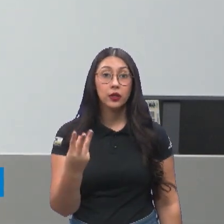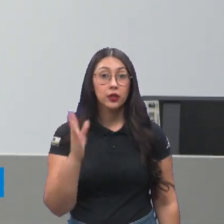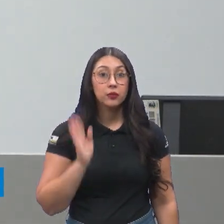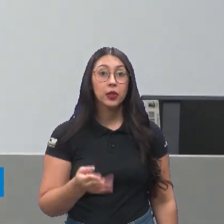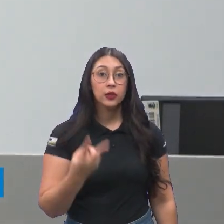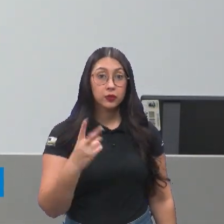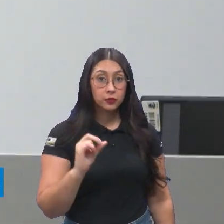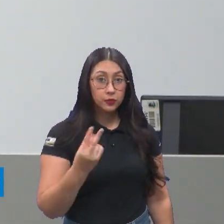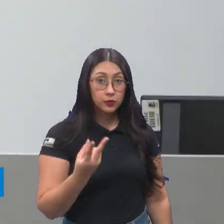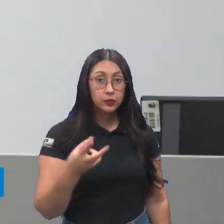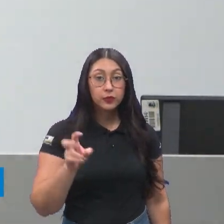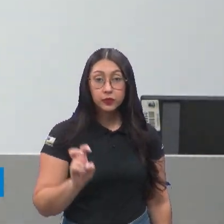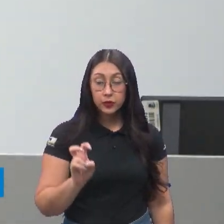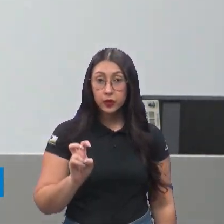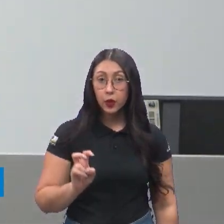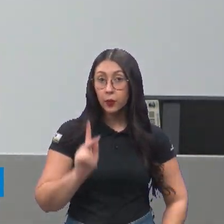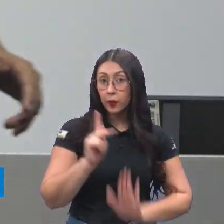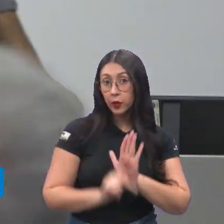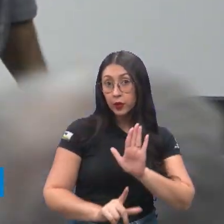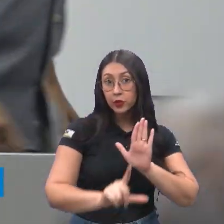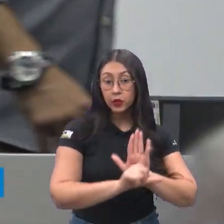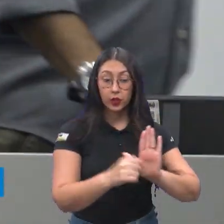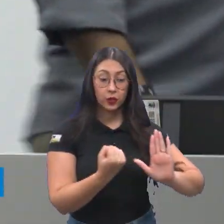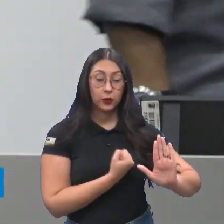1683/2025, projeto de lei número